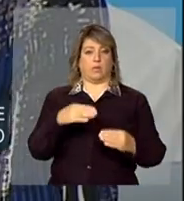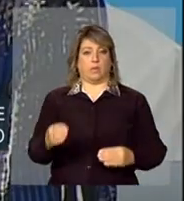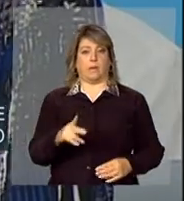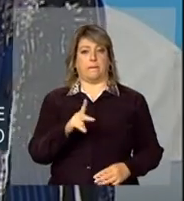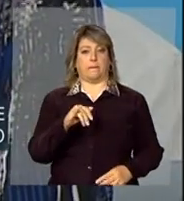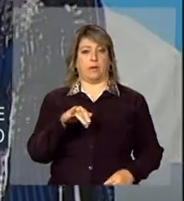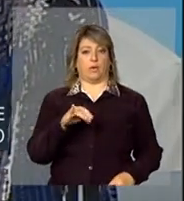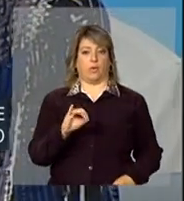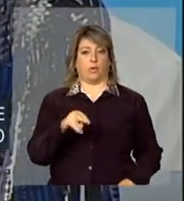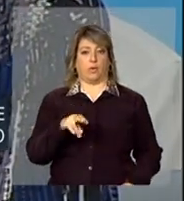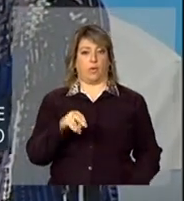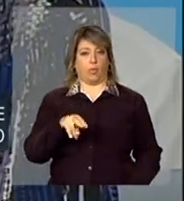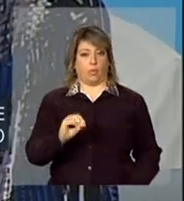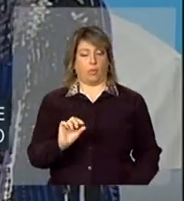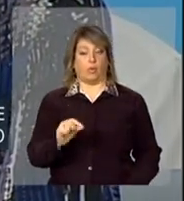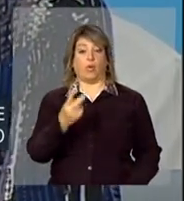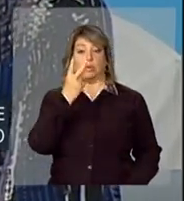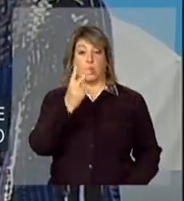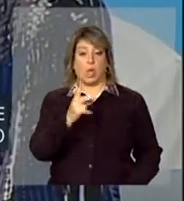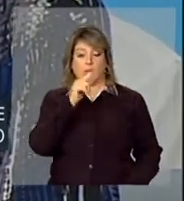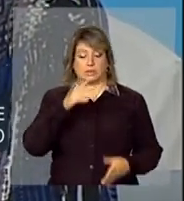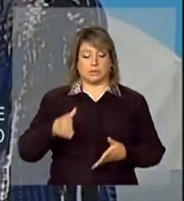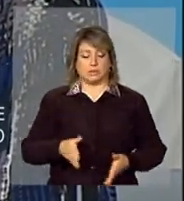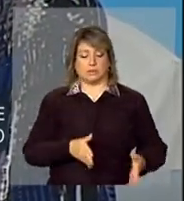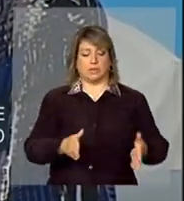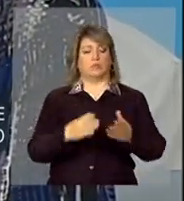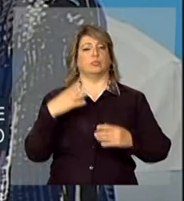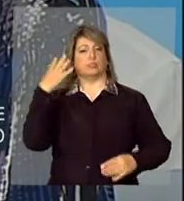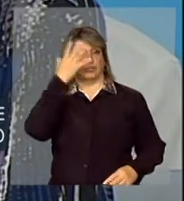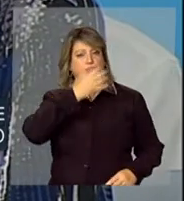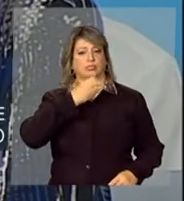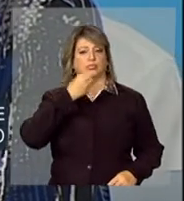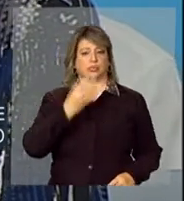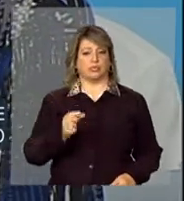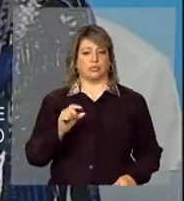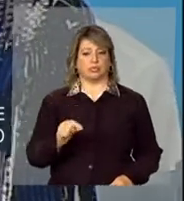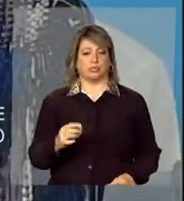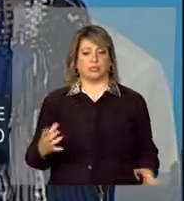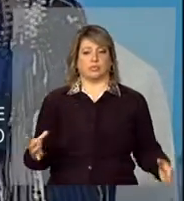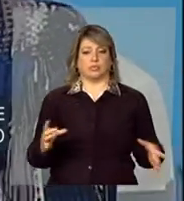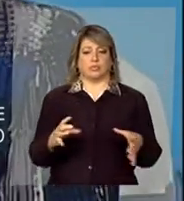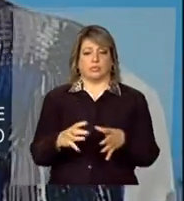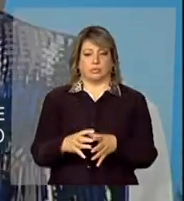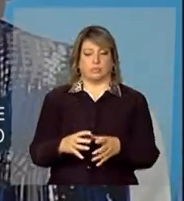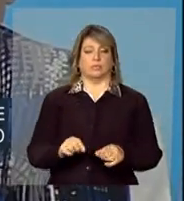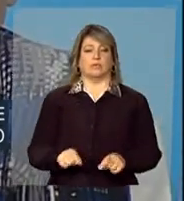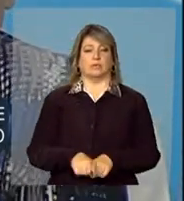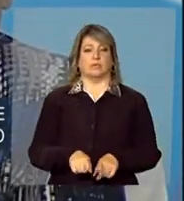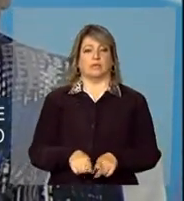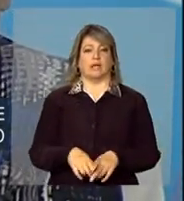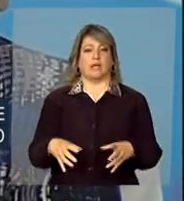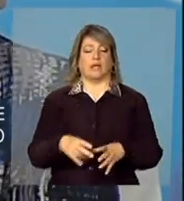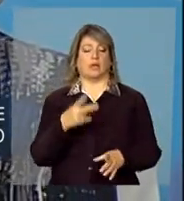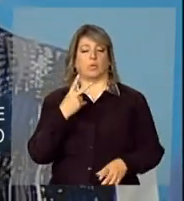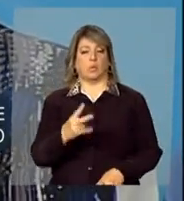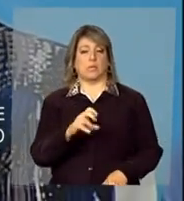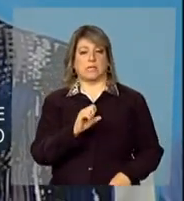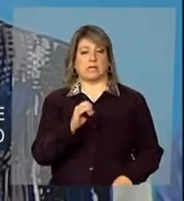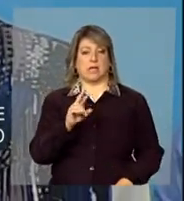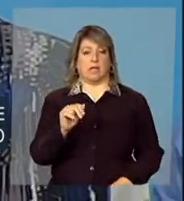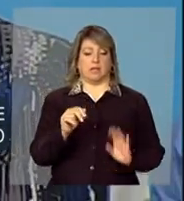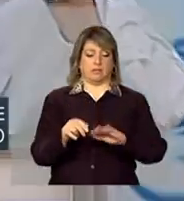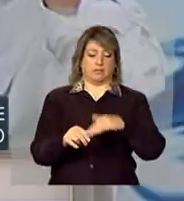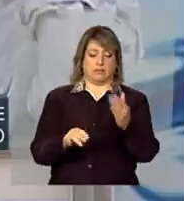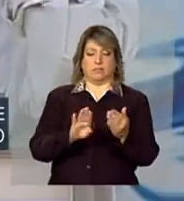Nono, dois rios bonitos que se confluíam entre duas serras, uma de um